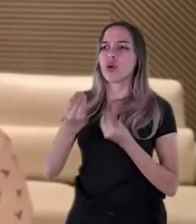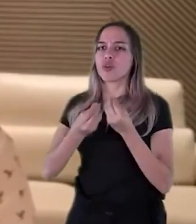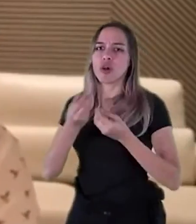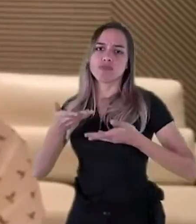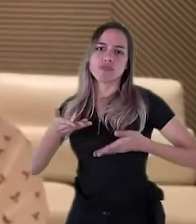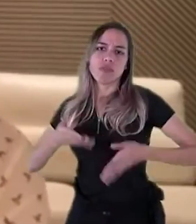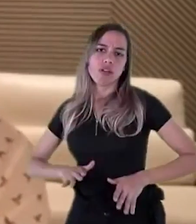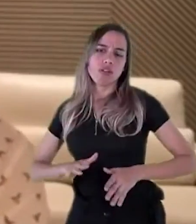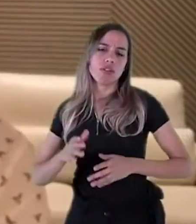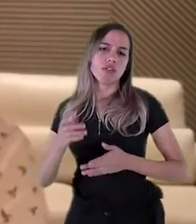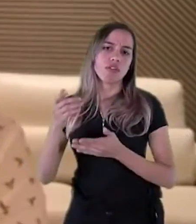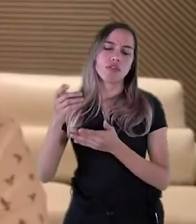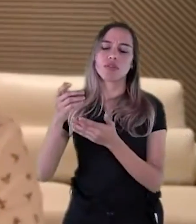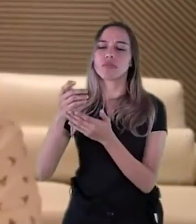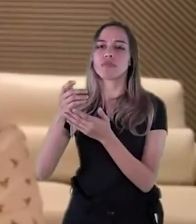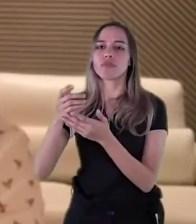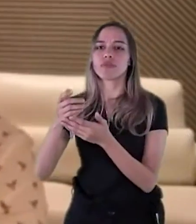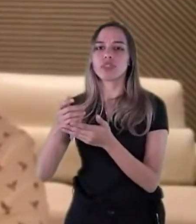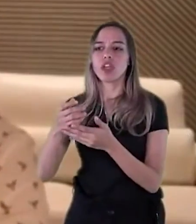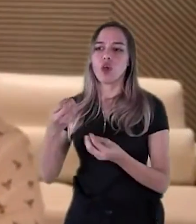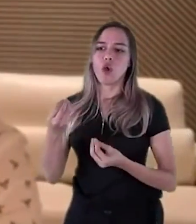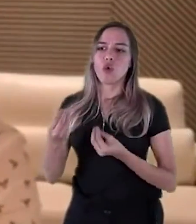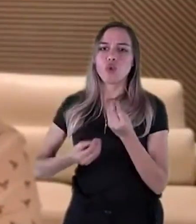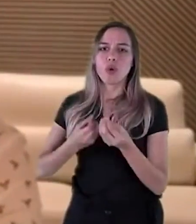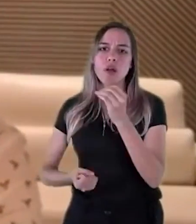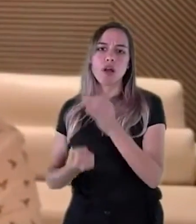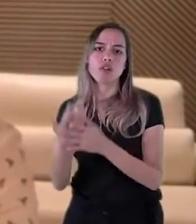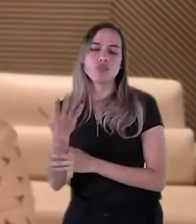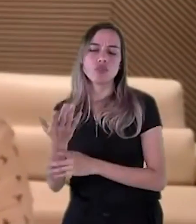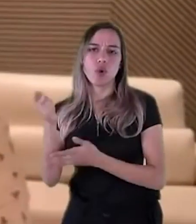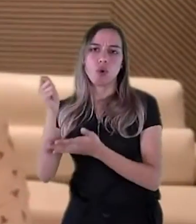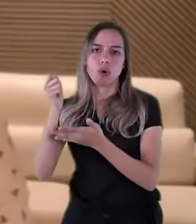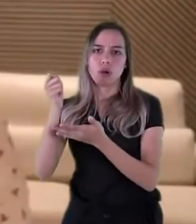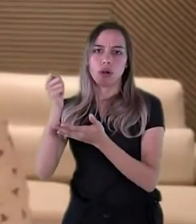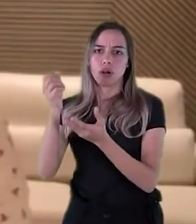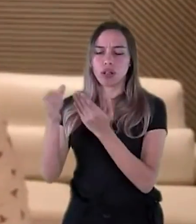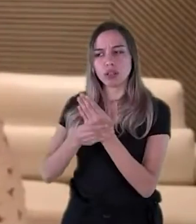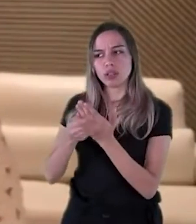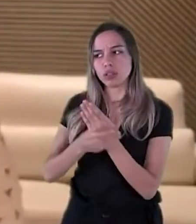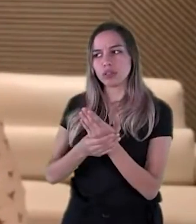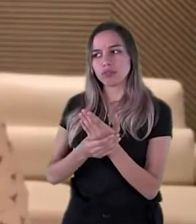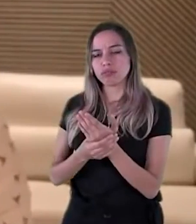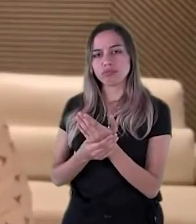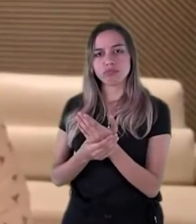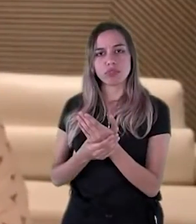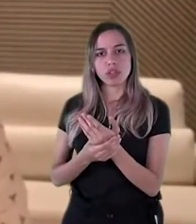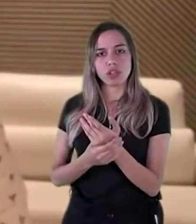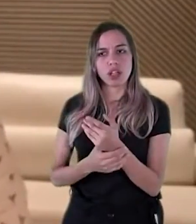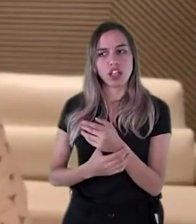que se faz em torno do tema que a gente quer dissertar. O resto,